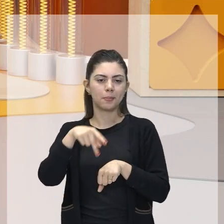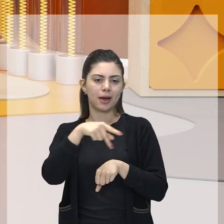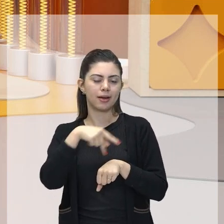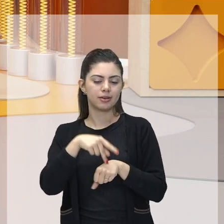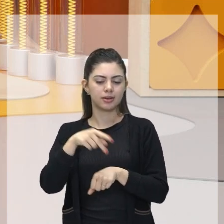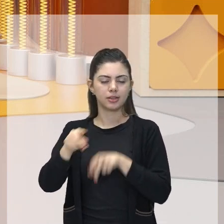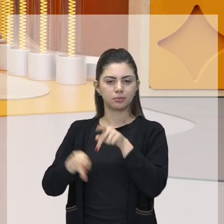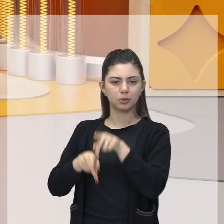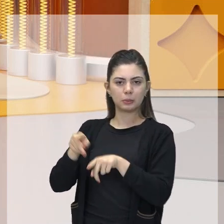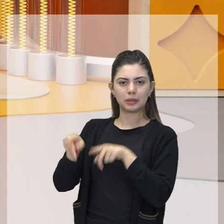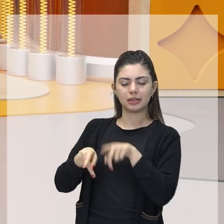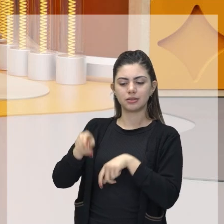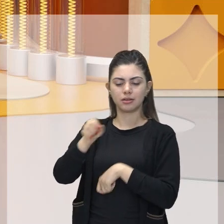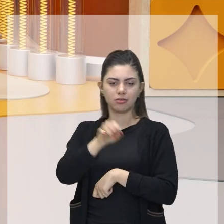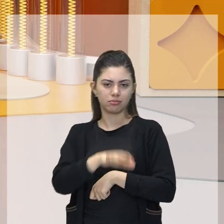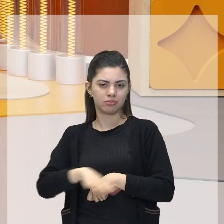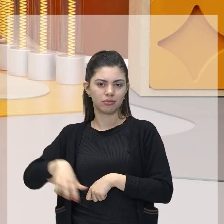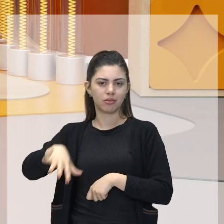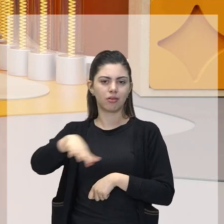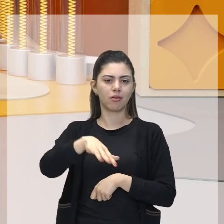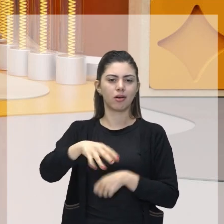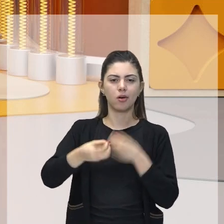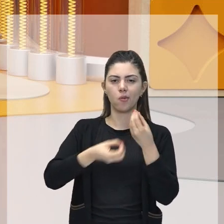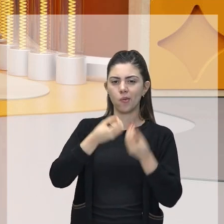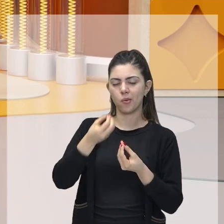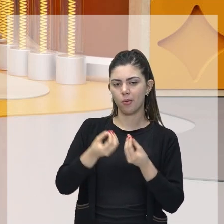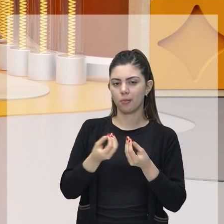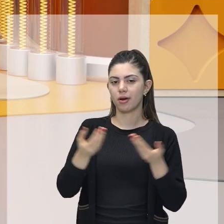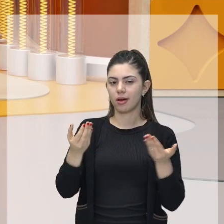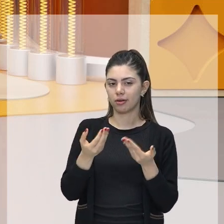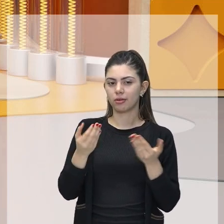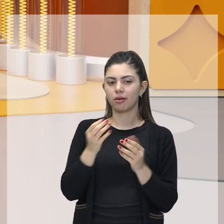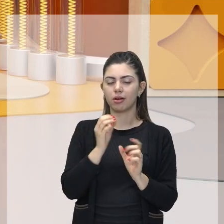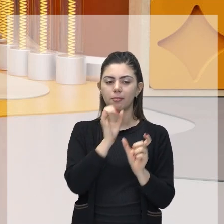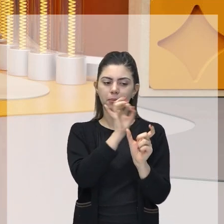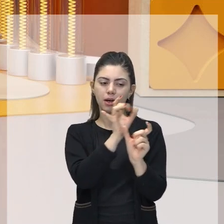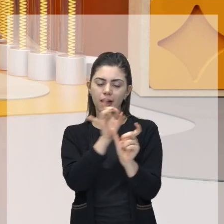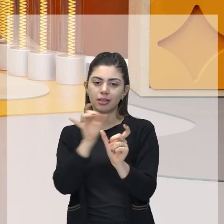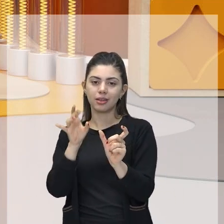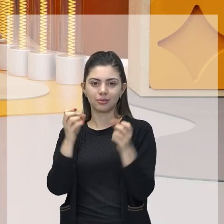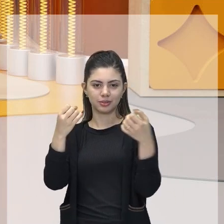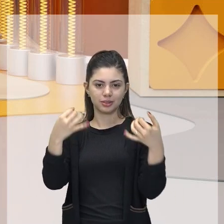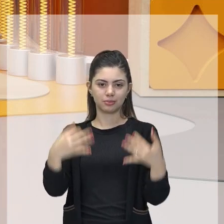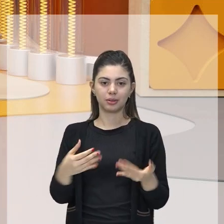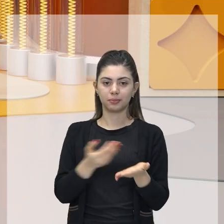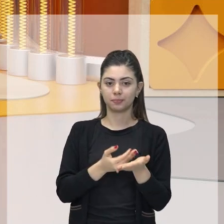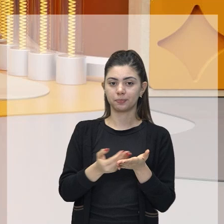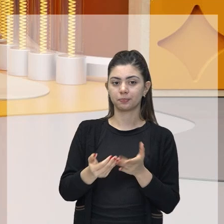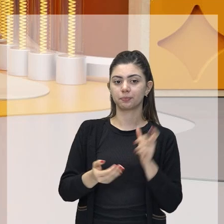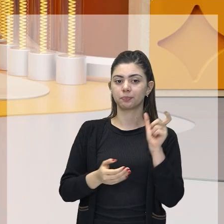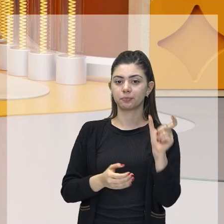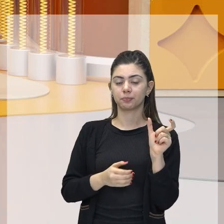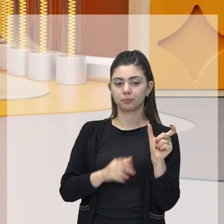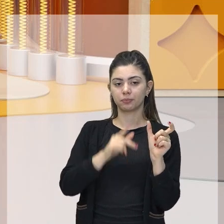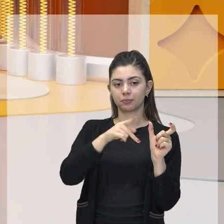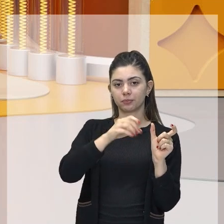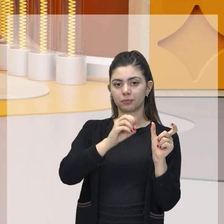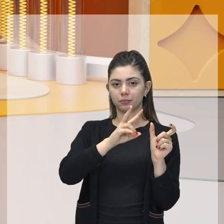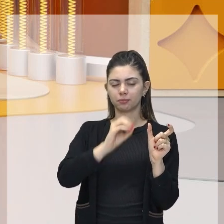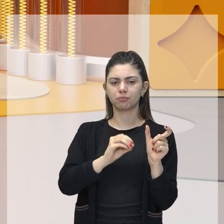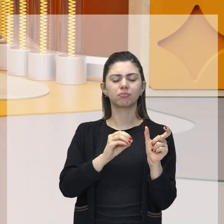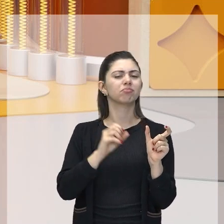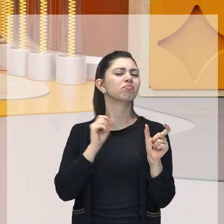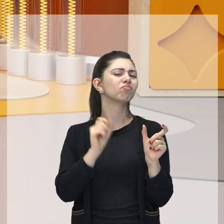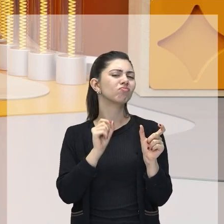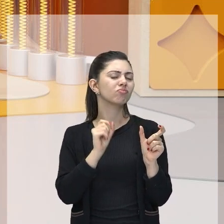do território, se organiza. Vamos começar vendo cada uma das palavras aqui, começando pelo termo povo. O que é